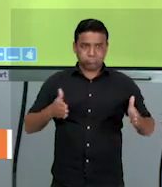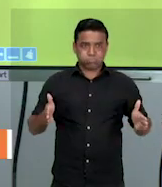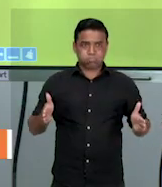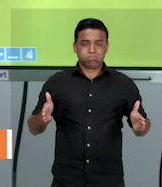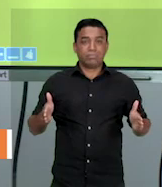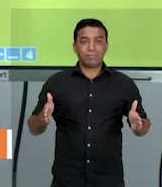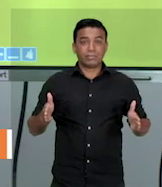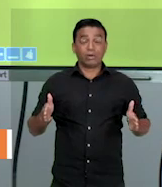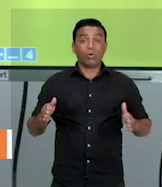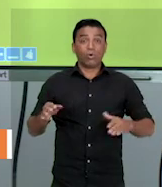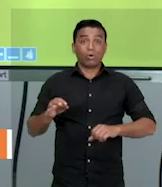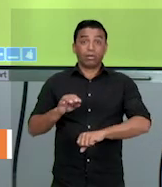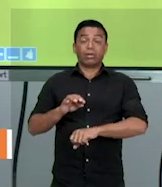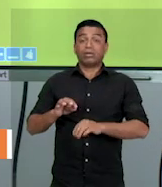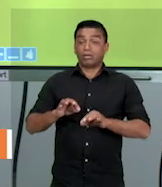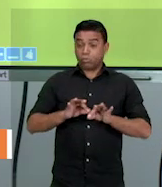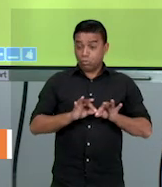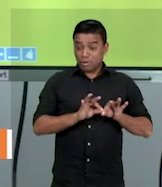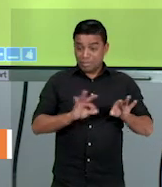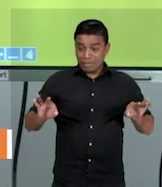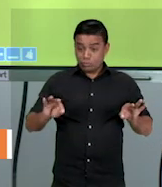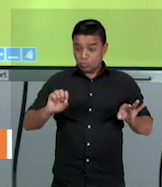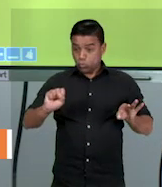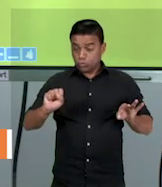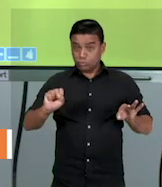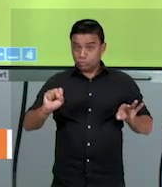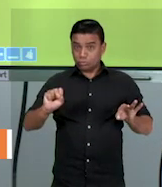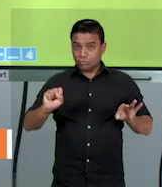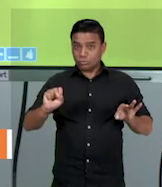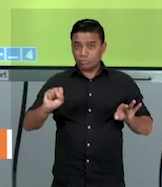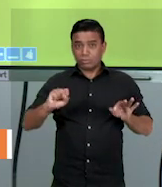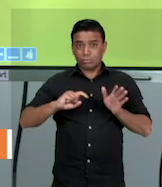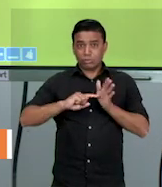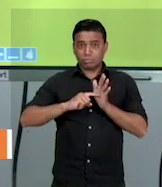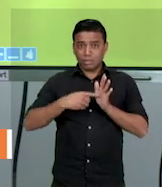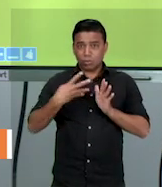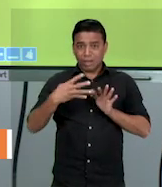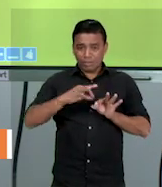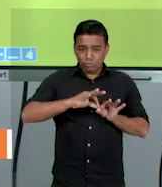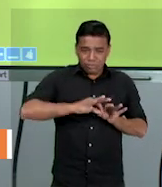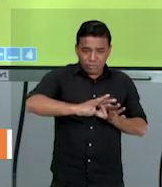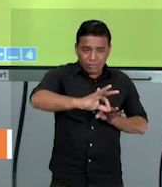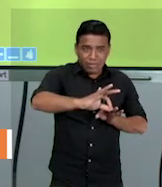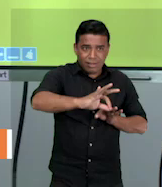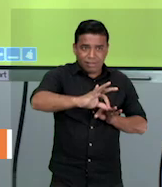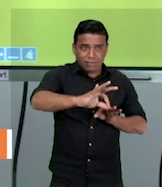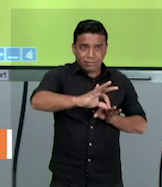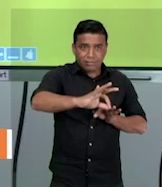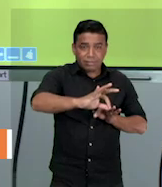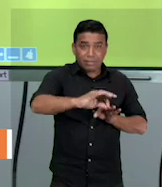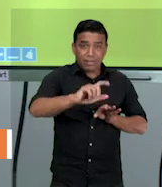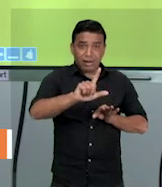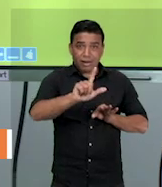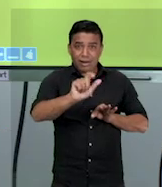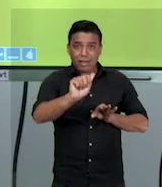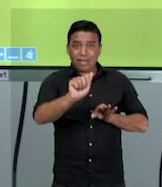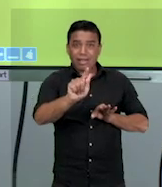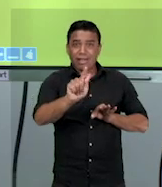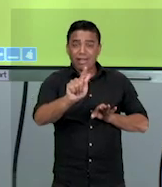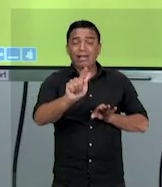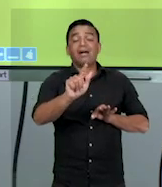8 metros de comprimento, multiplicar por 4 metros de largura e 2